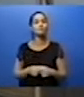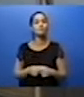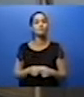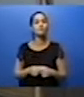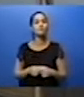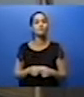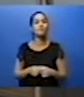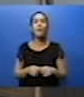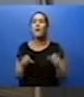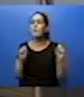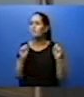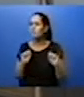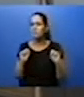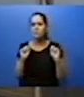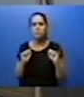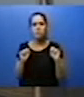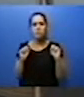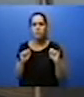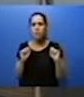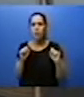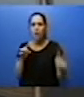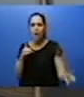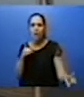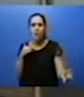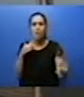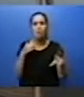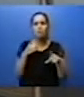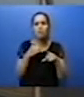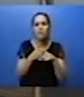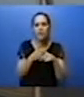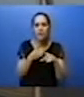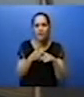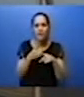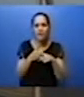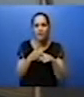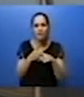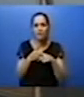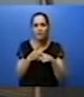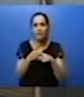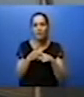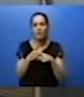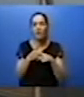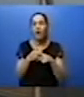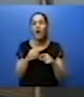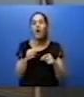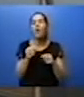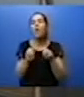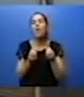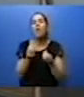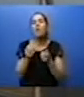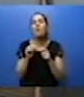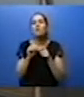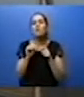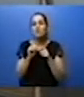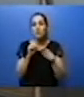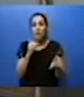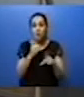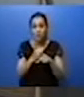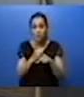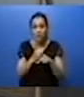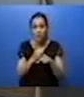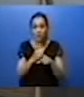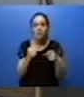e pode para achar o denominador comum multiplicar aqui e